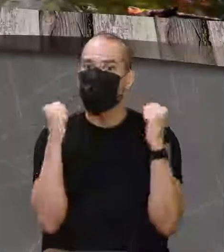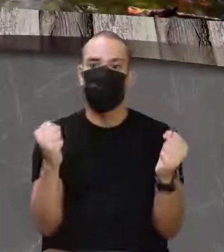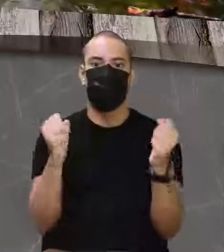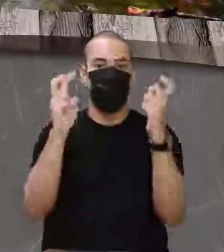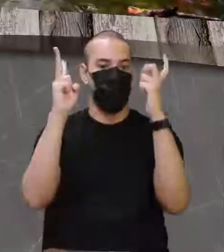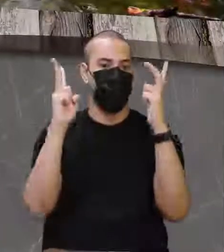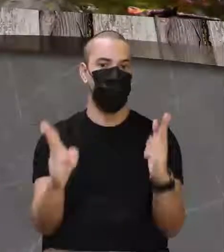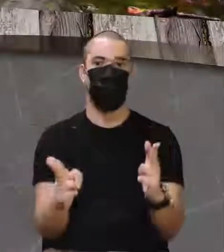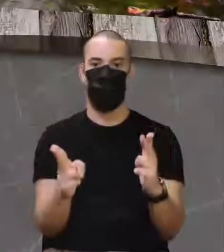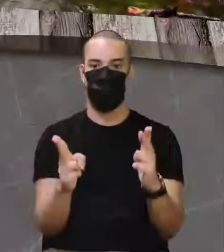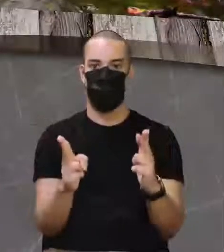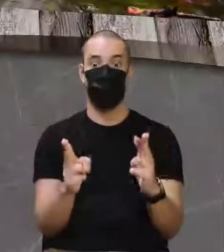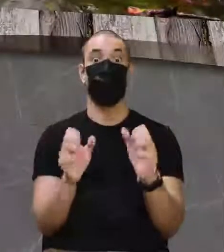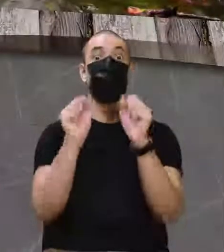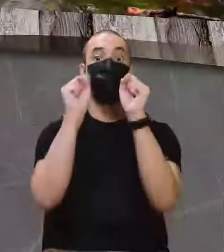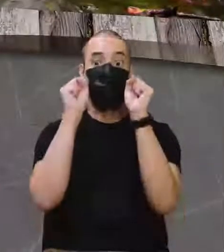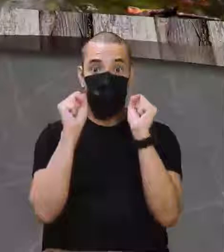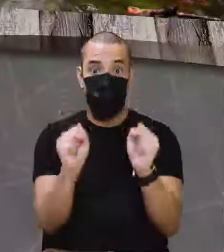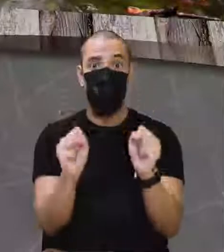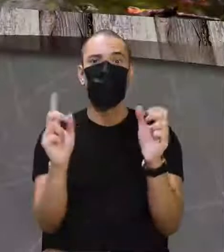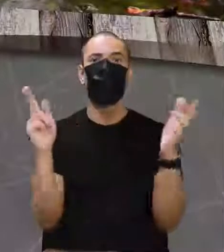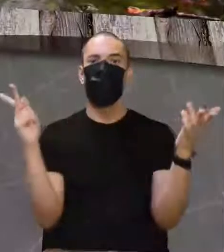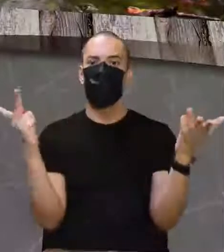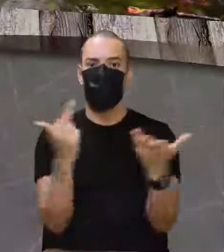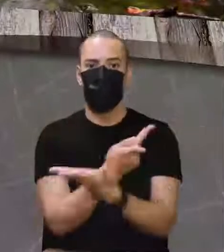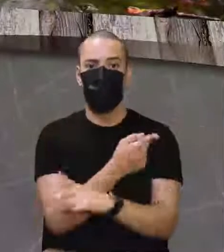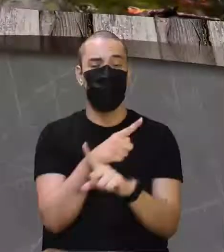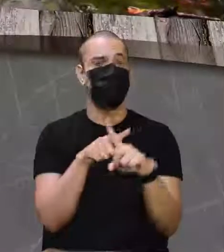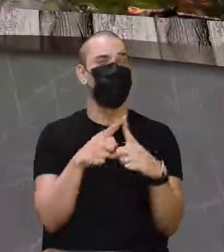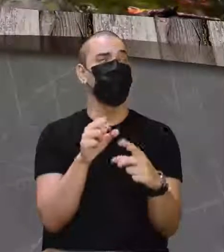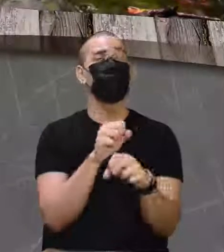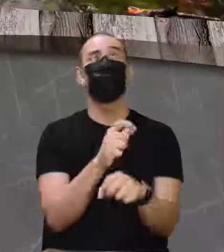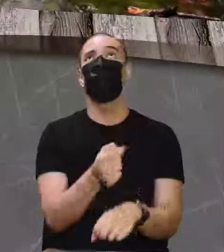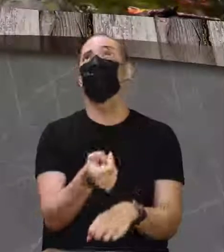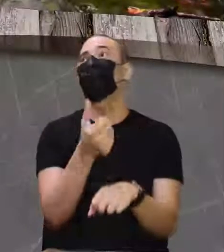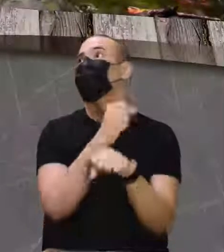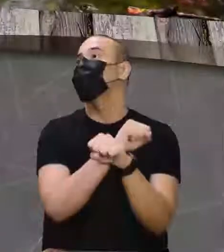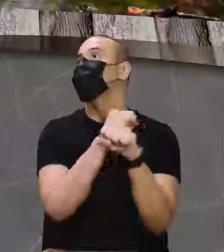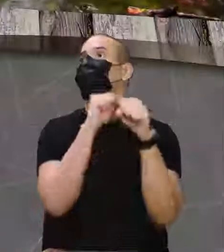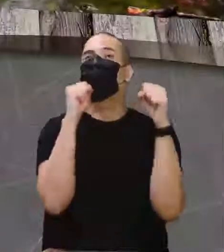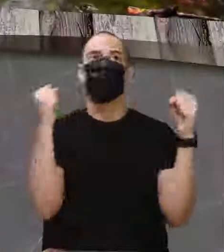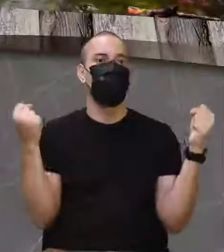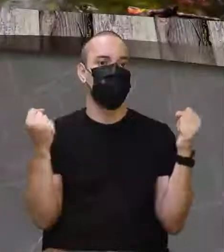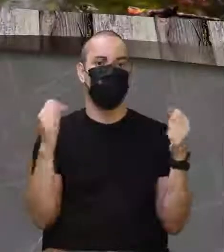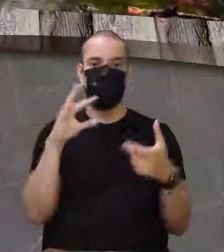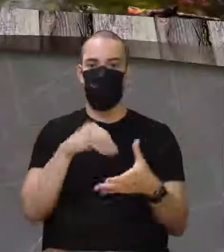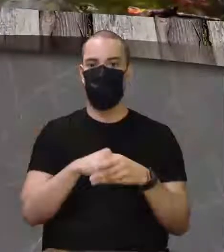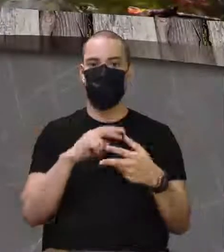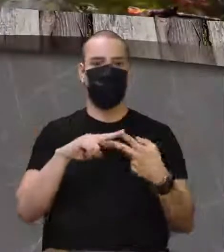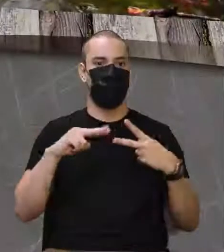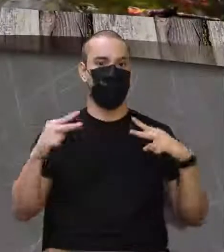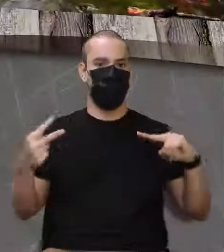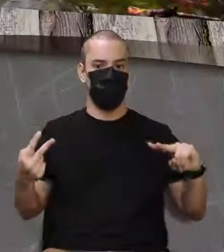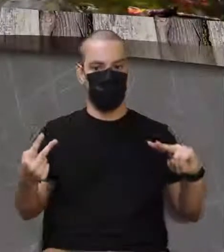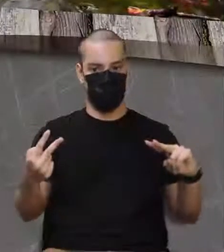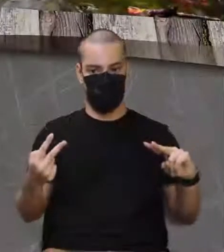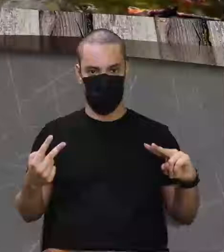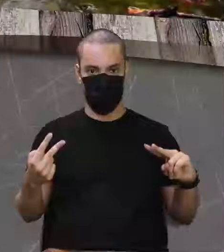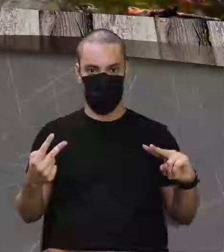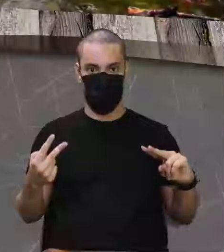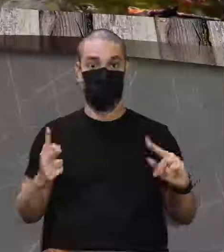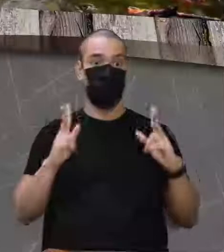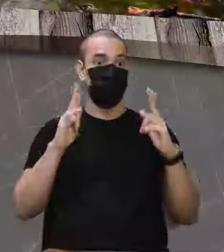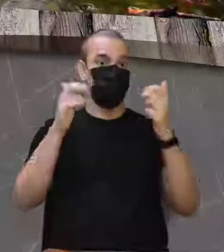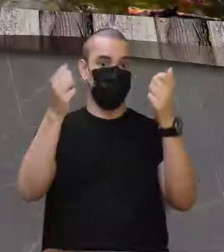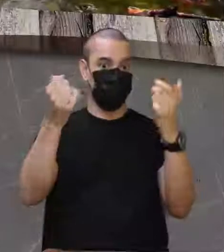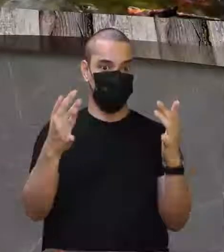mesma forma. Mas pode acontecer. Pode acontecer, mas no caso da genética, né, isso aí é impossível. A não ser no caso, como eu